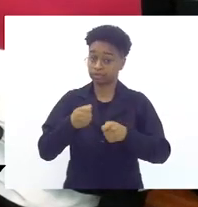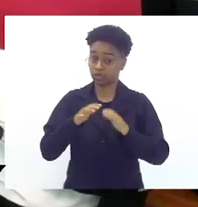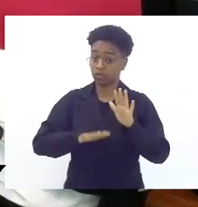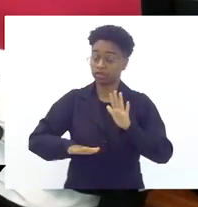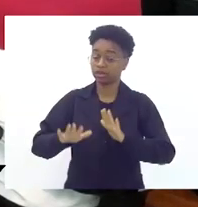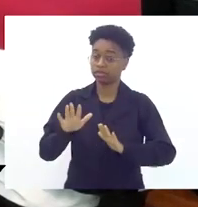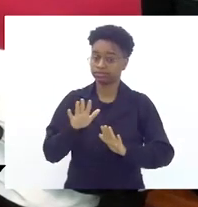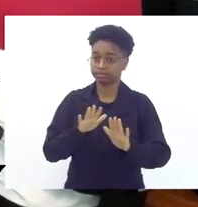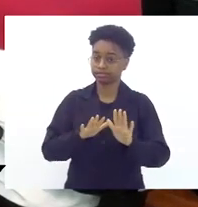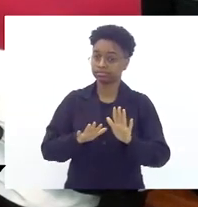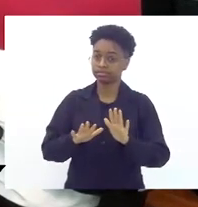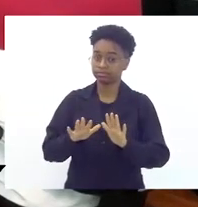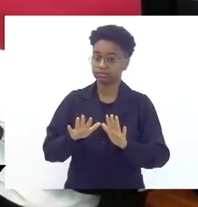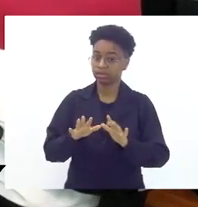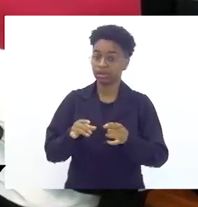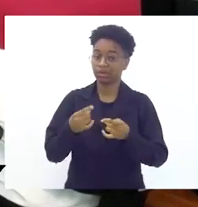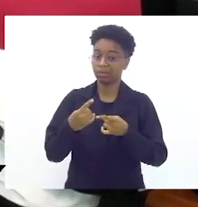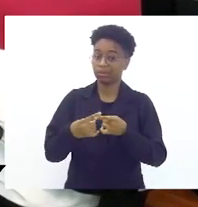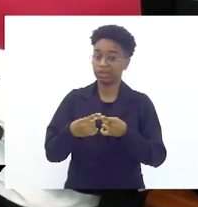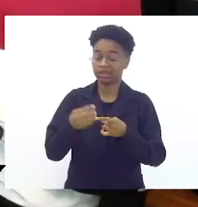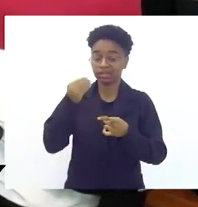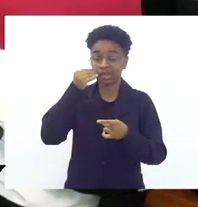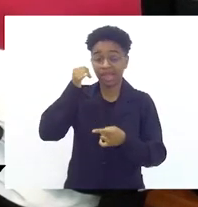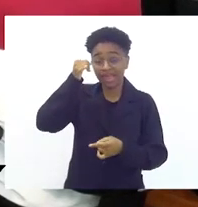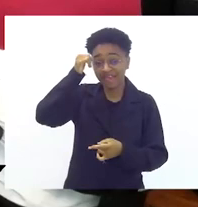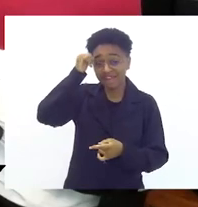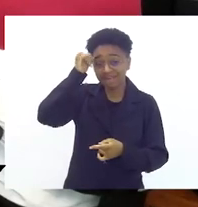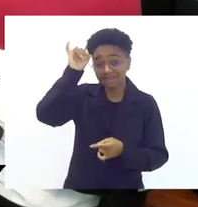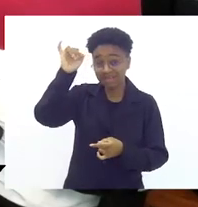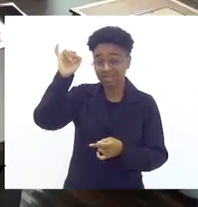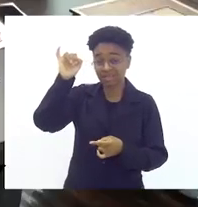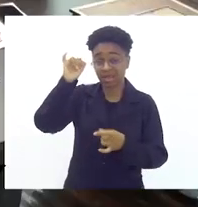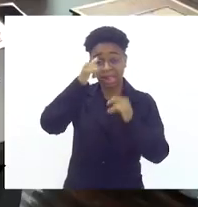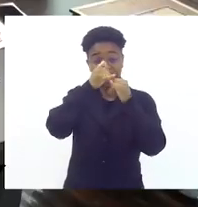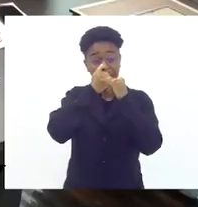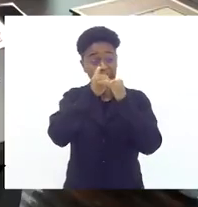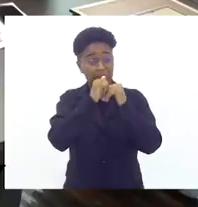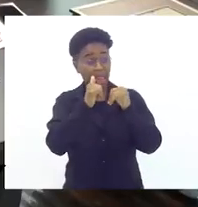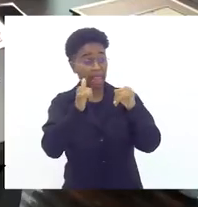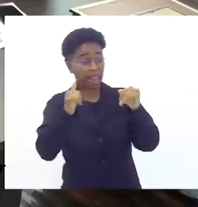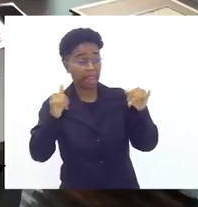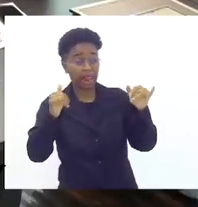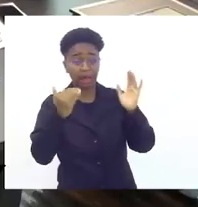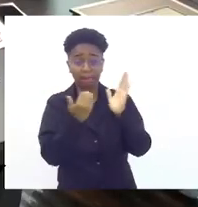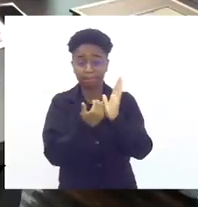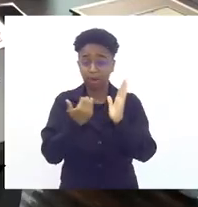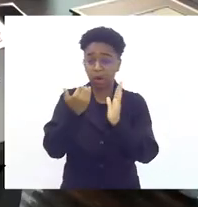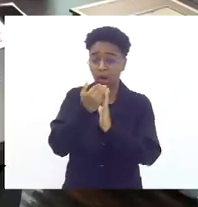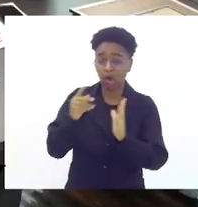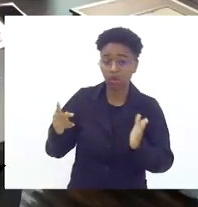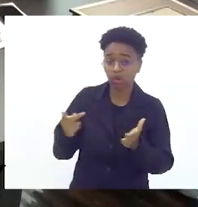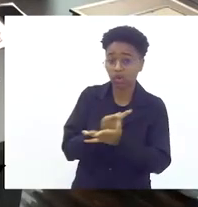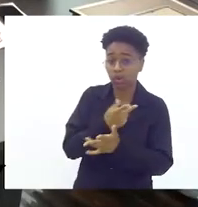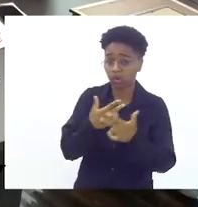para não cancelar algo que já é extremamente arbitrário essa é uma preocupação inclusive